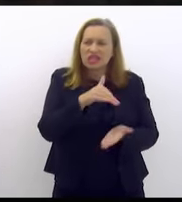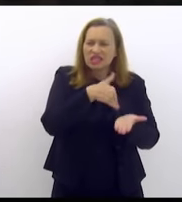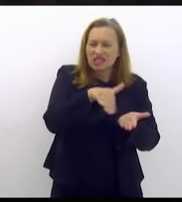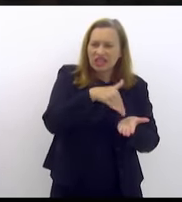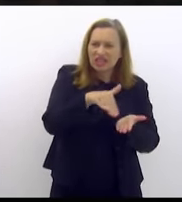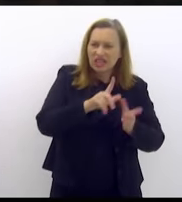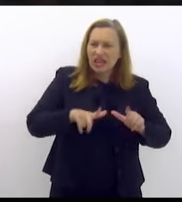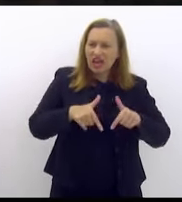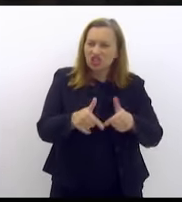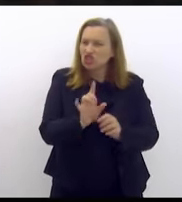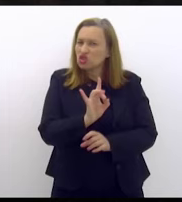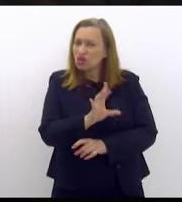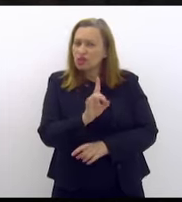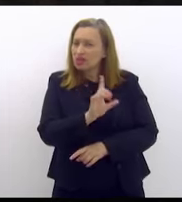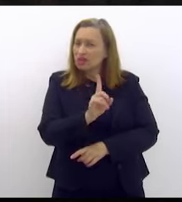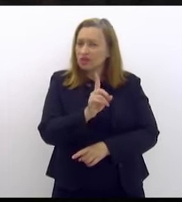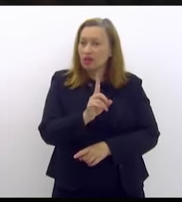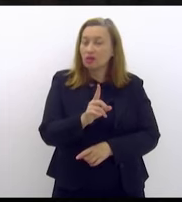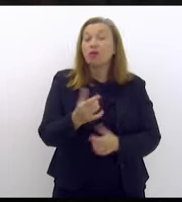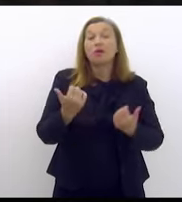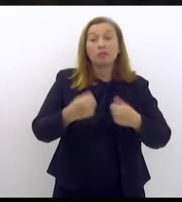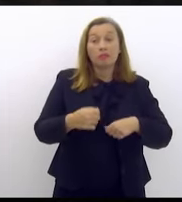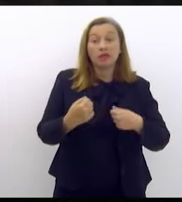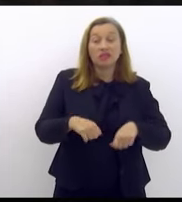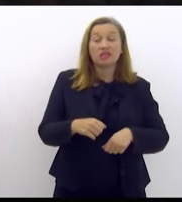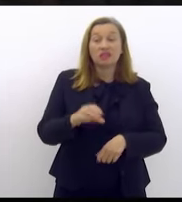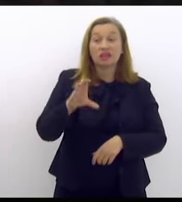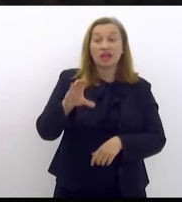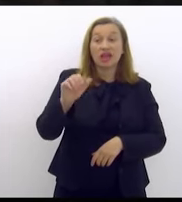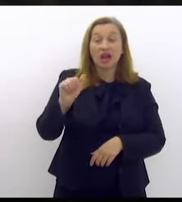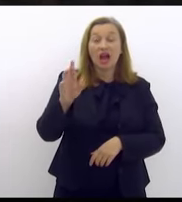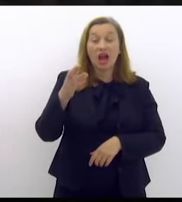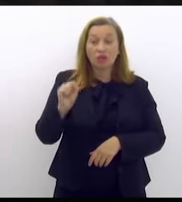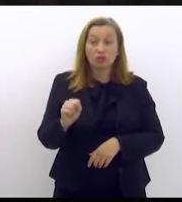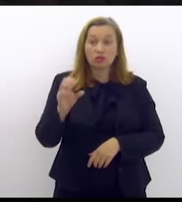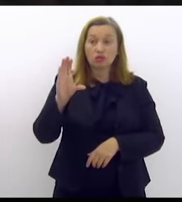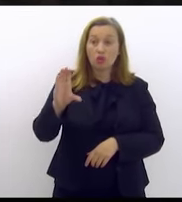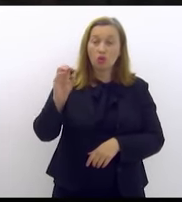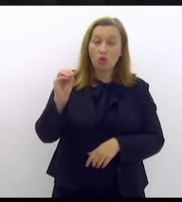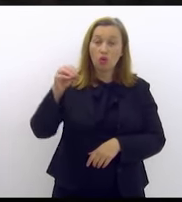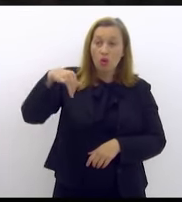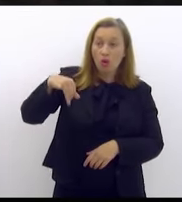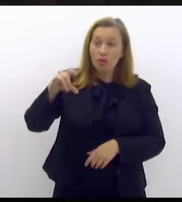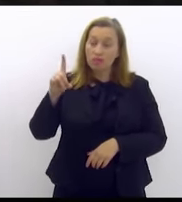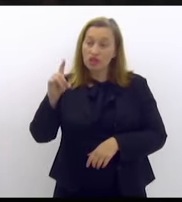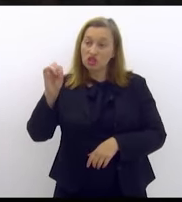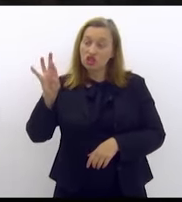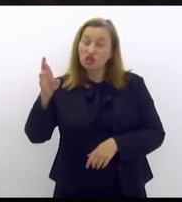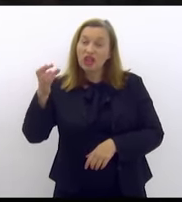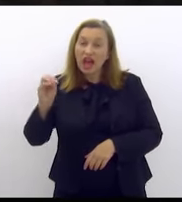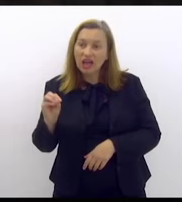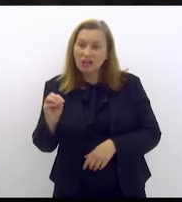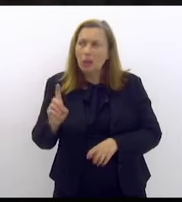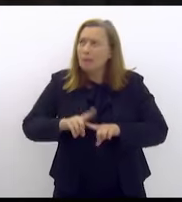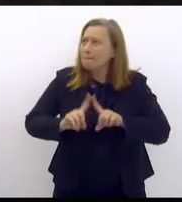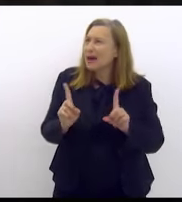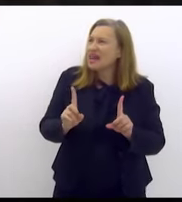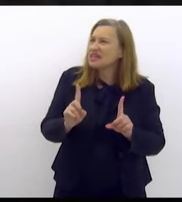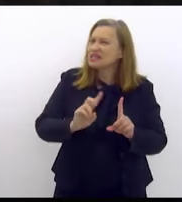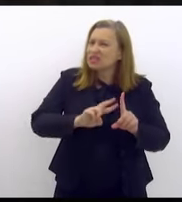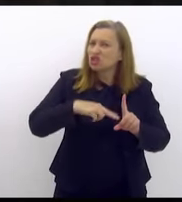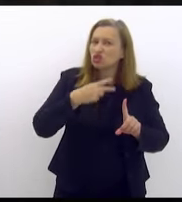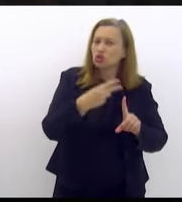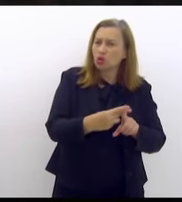sozinha. Funciona com os cargos comissionados. Aí os senhores vão me dizer assim: mas se desdobra um cargo